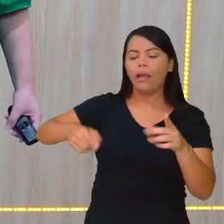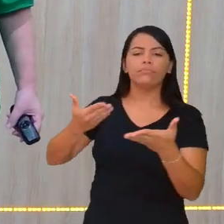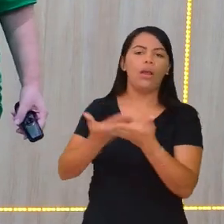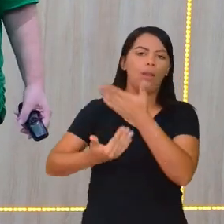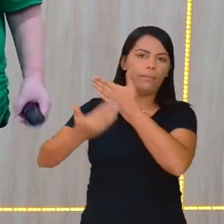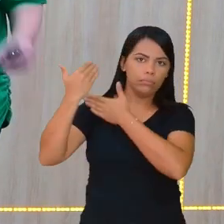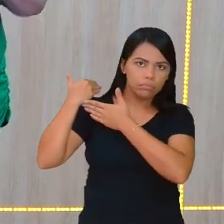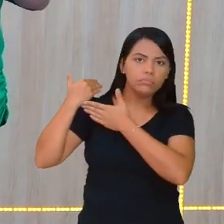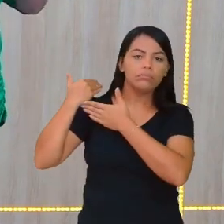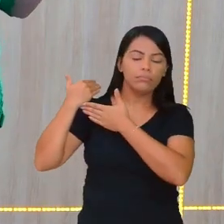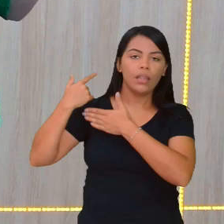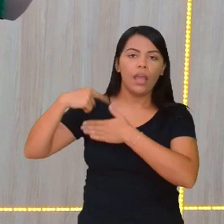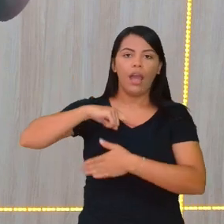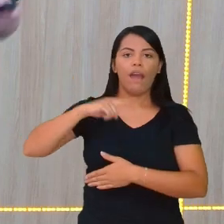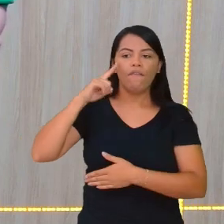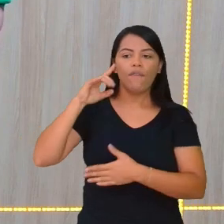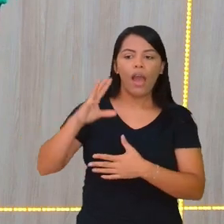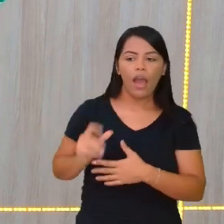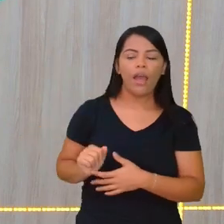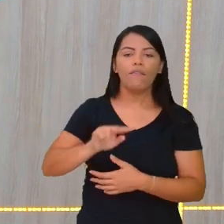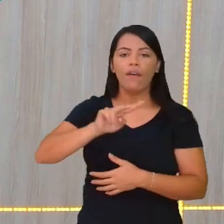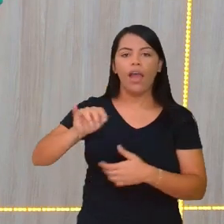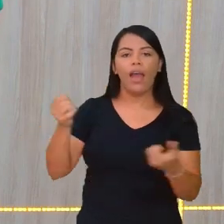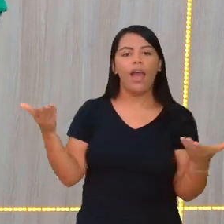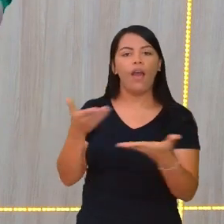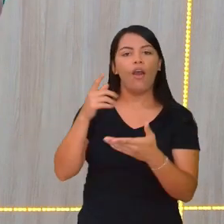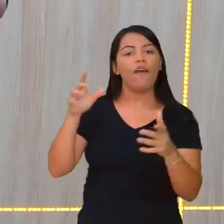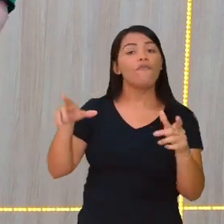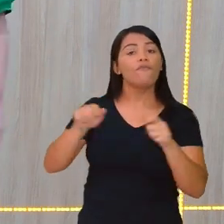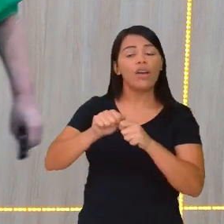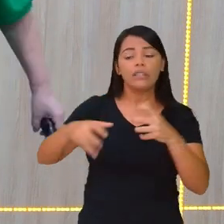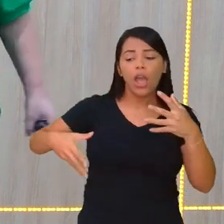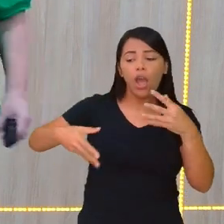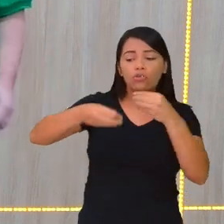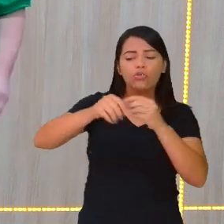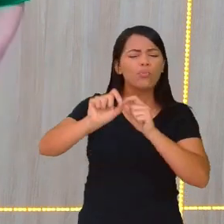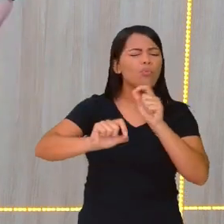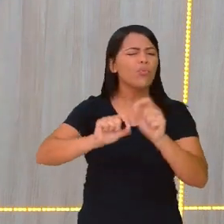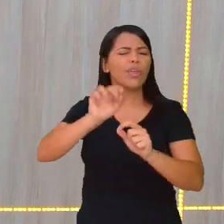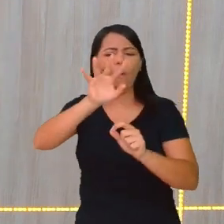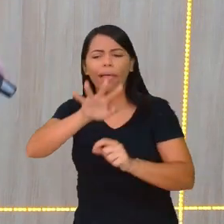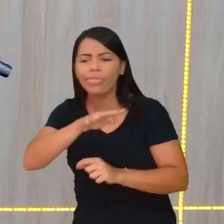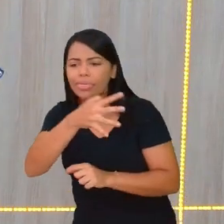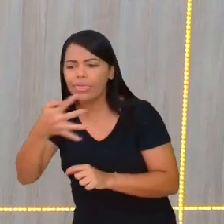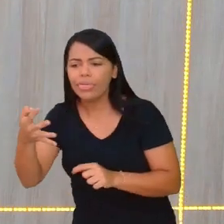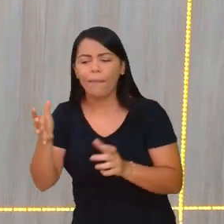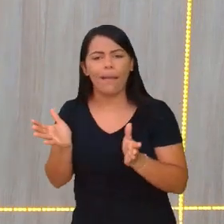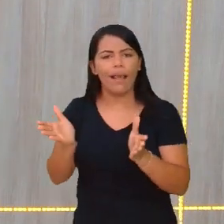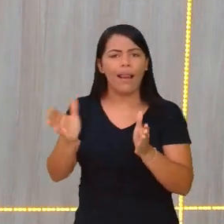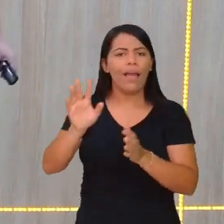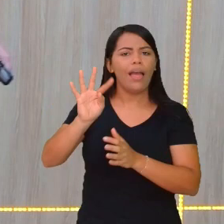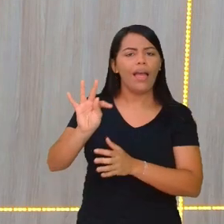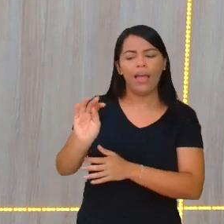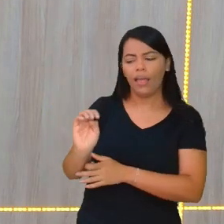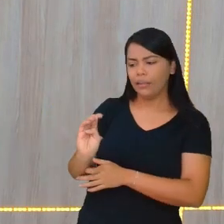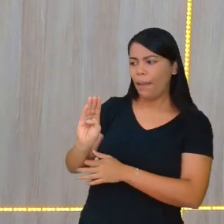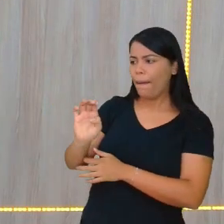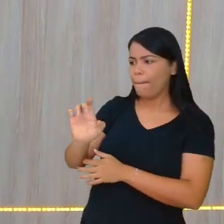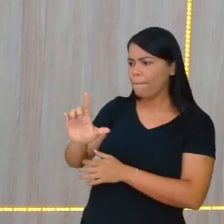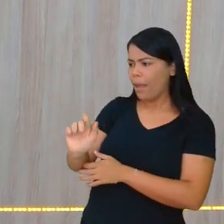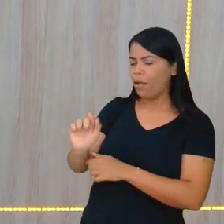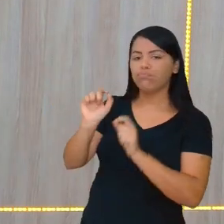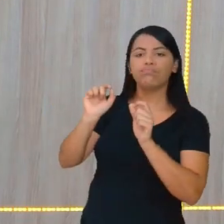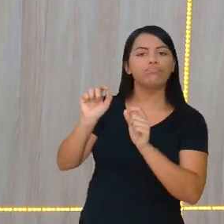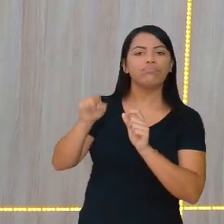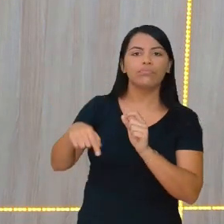anterior. Vamos só recapitular o resumo do que é uma tabela. A tabela é uma ferramenta